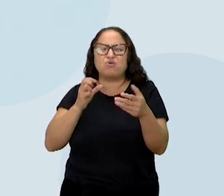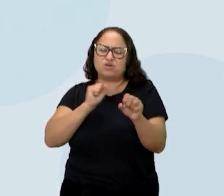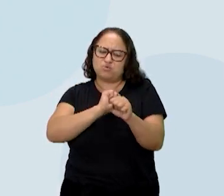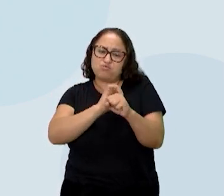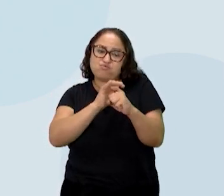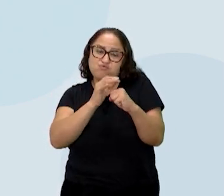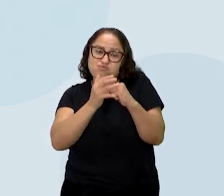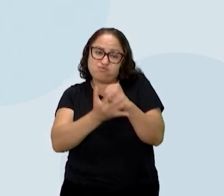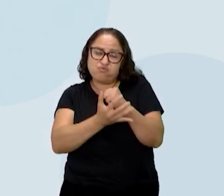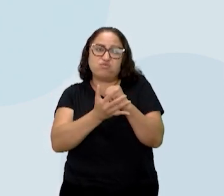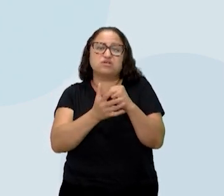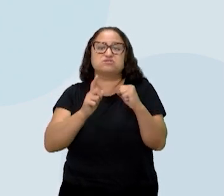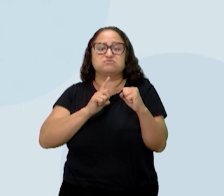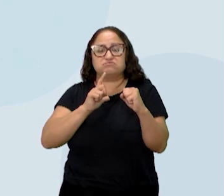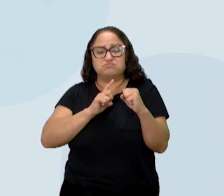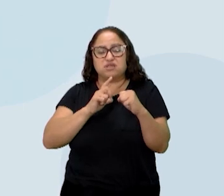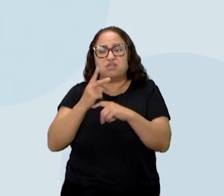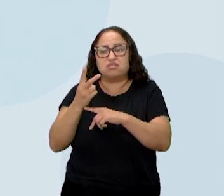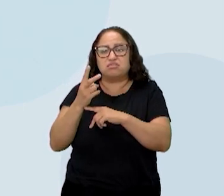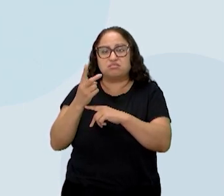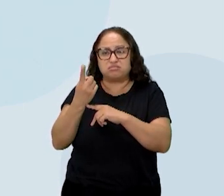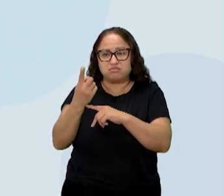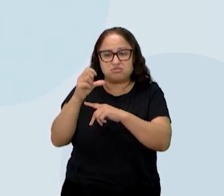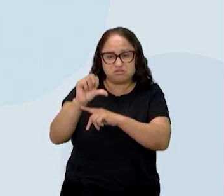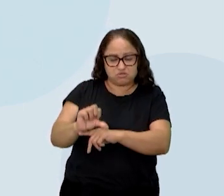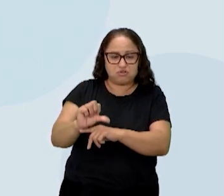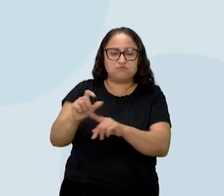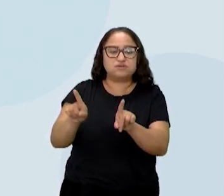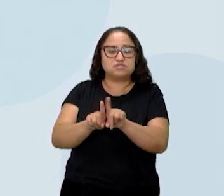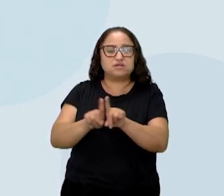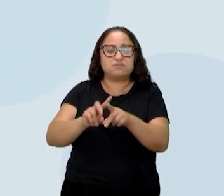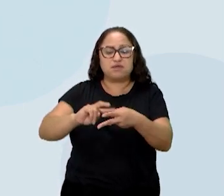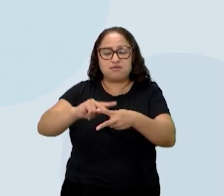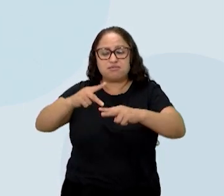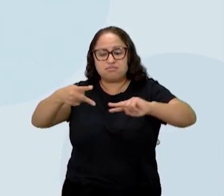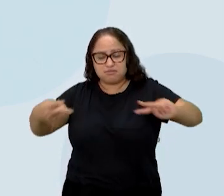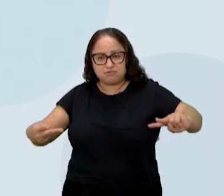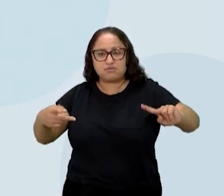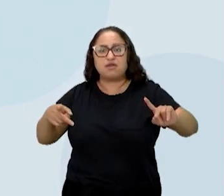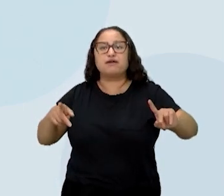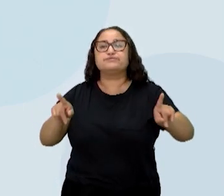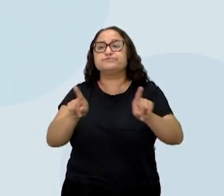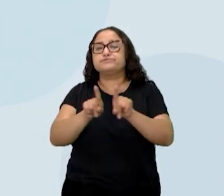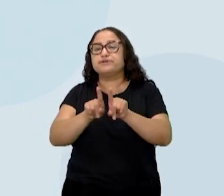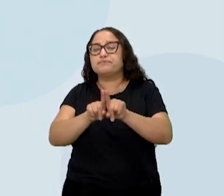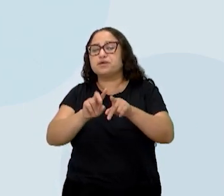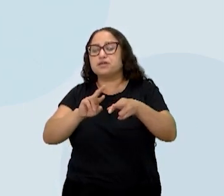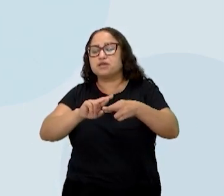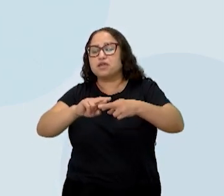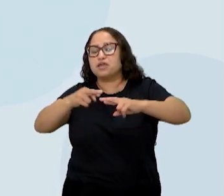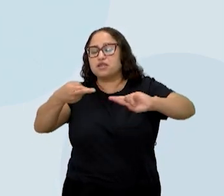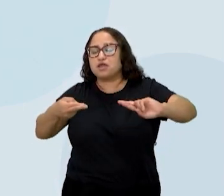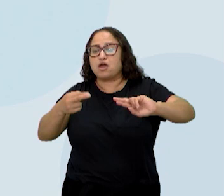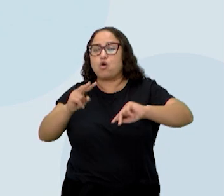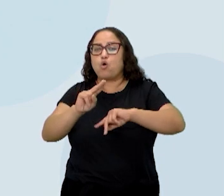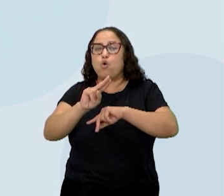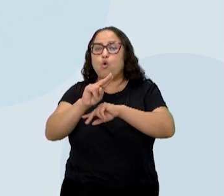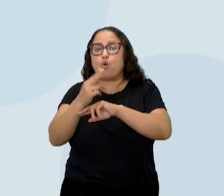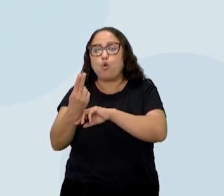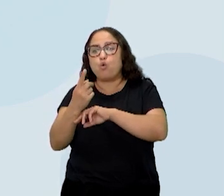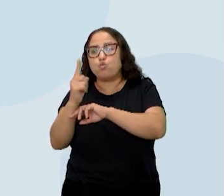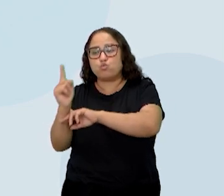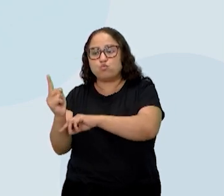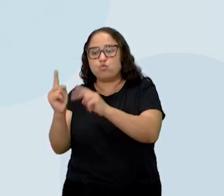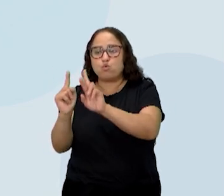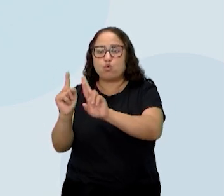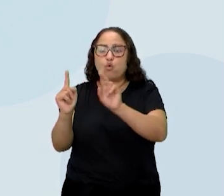mais, nos vírus a gente pode ter tanto DNA quanto RNA. ou um ou outro. São